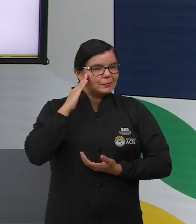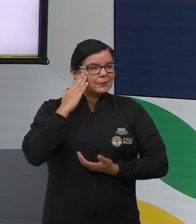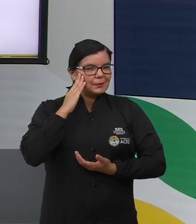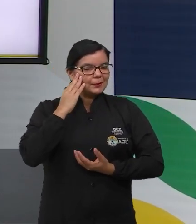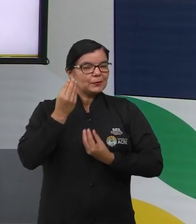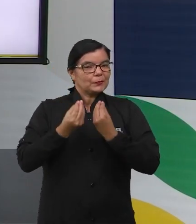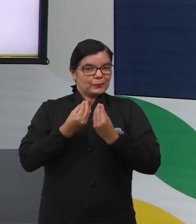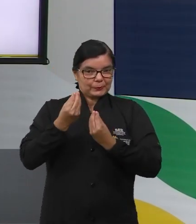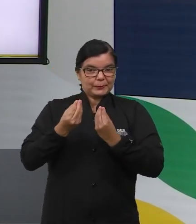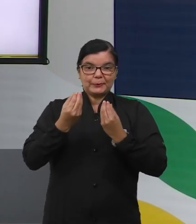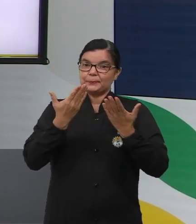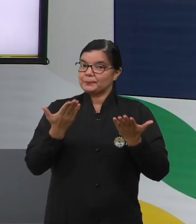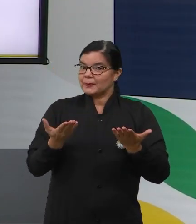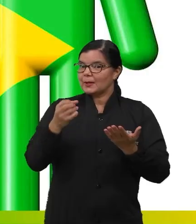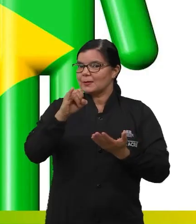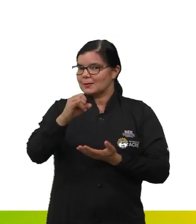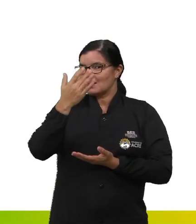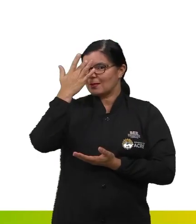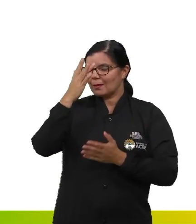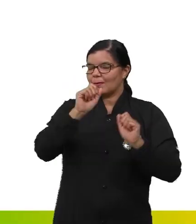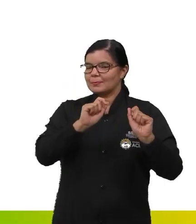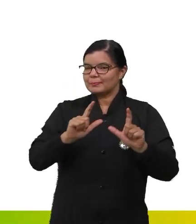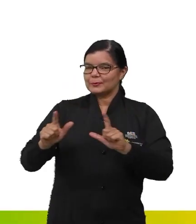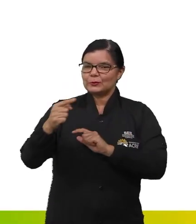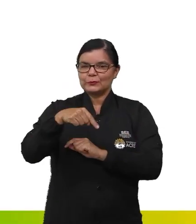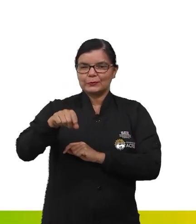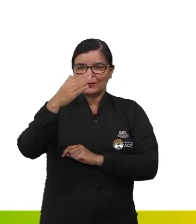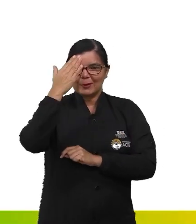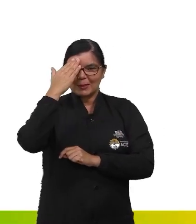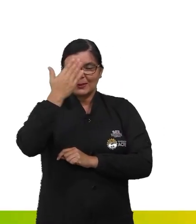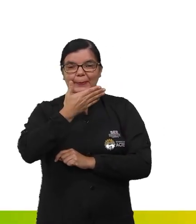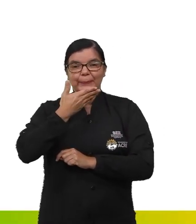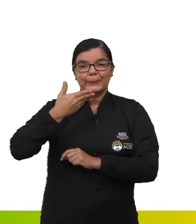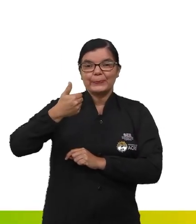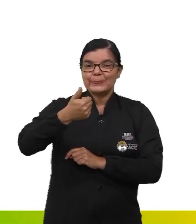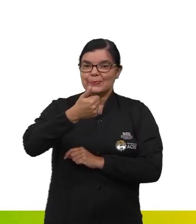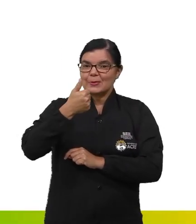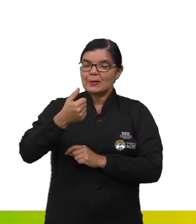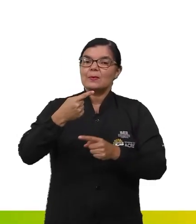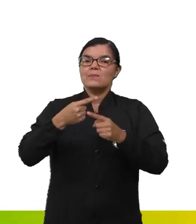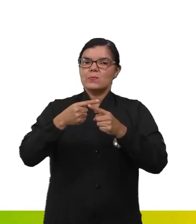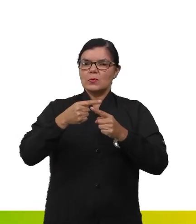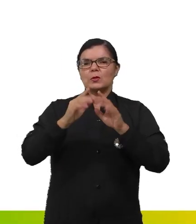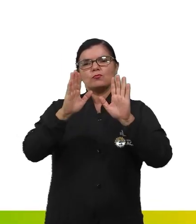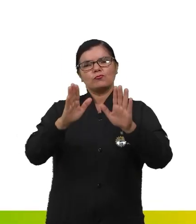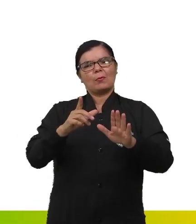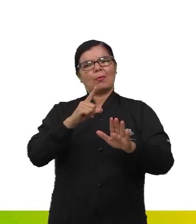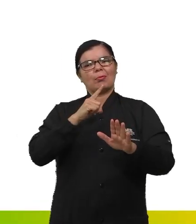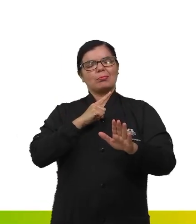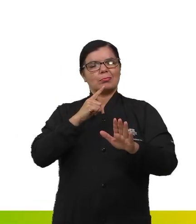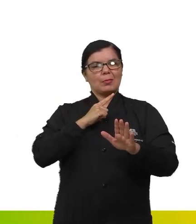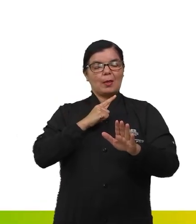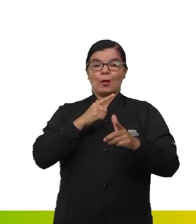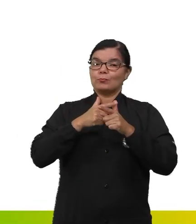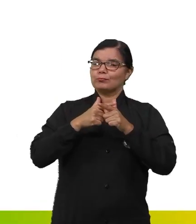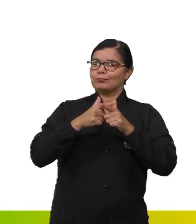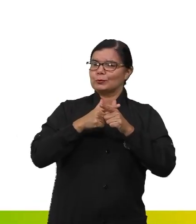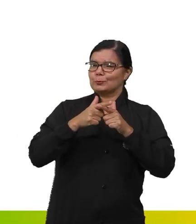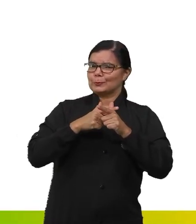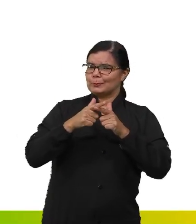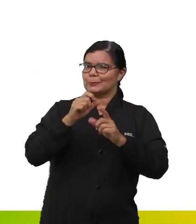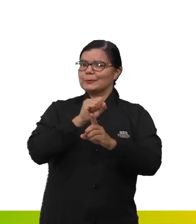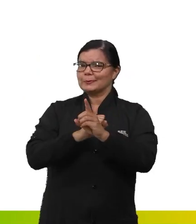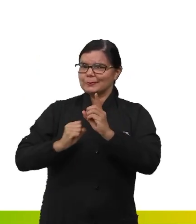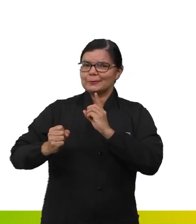que isso vai se correlacionando. Se não, avança na tela que você vai entender ainda mais, porque aqui a gente já vai jogar uma problemática. Dilema social